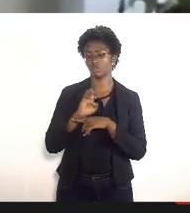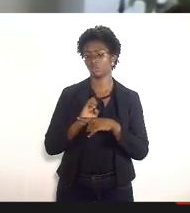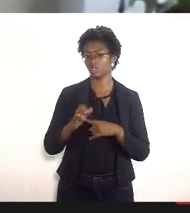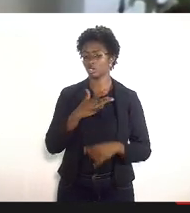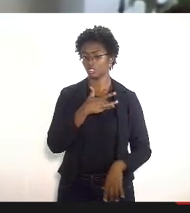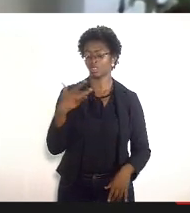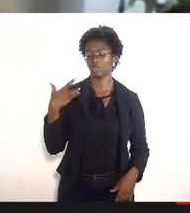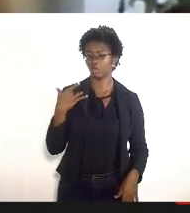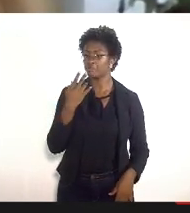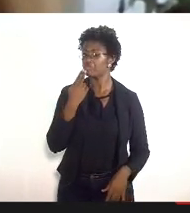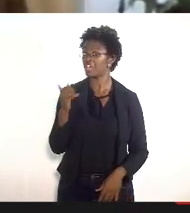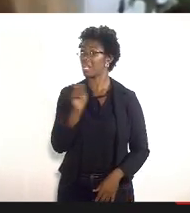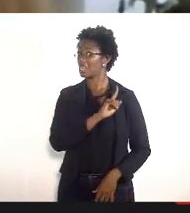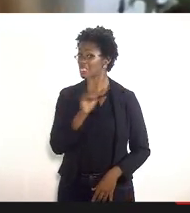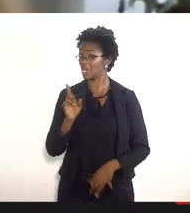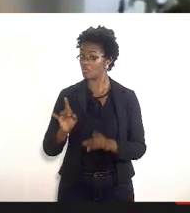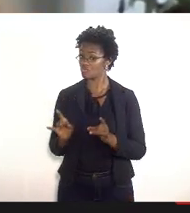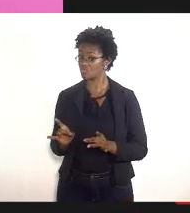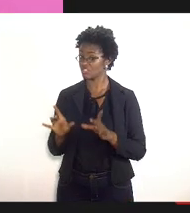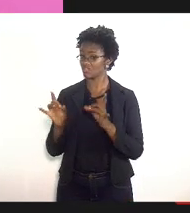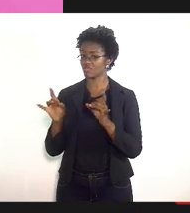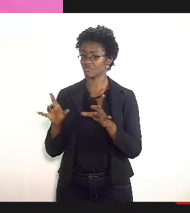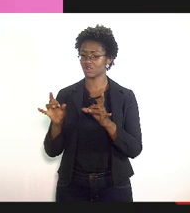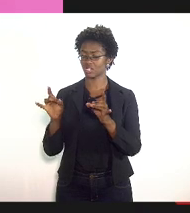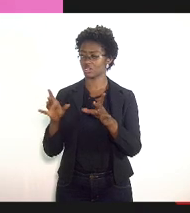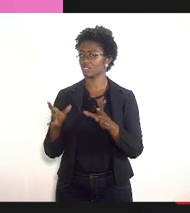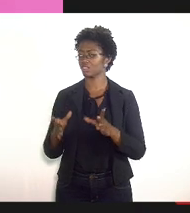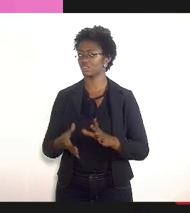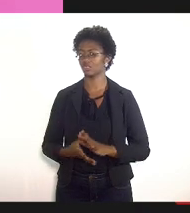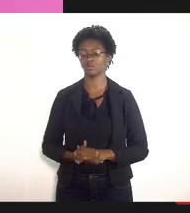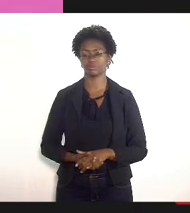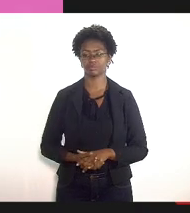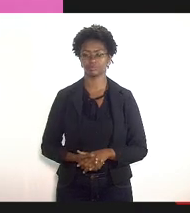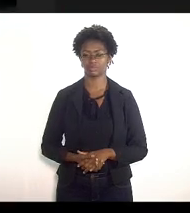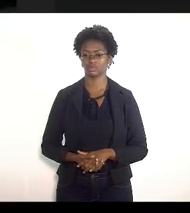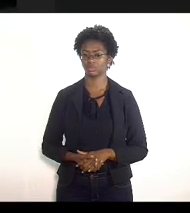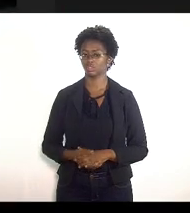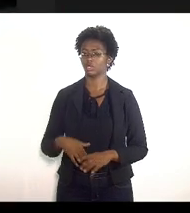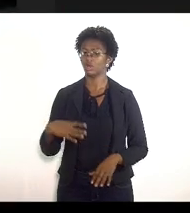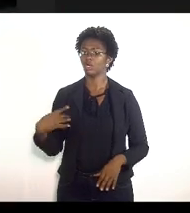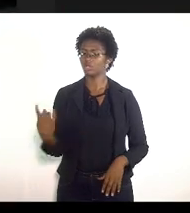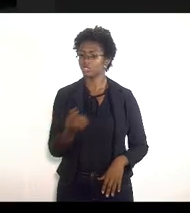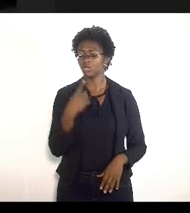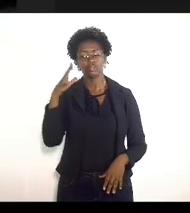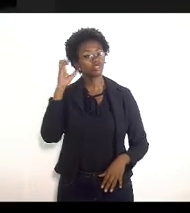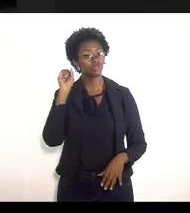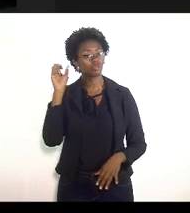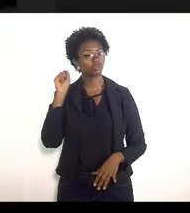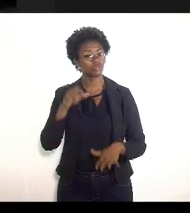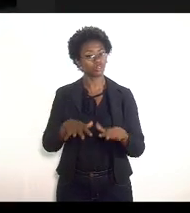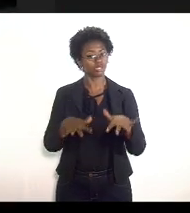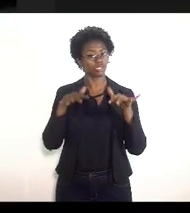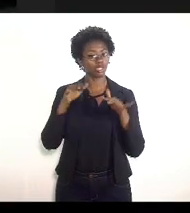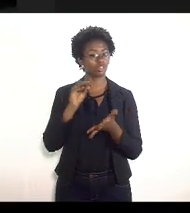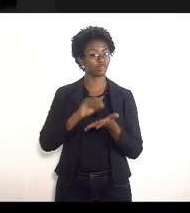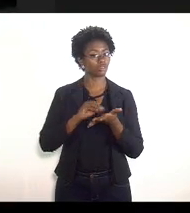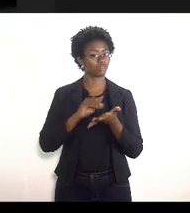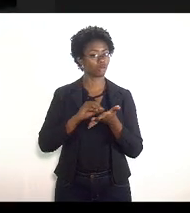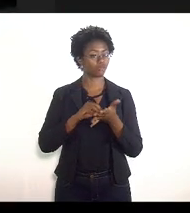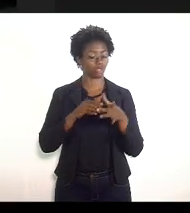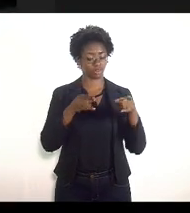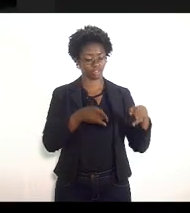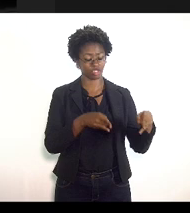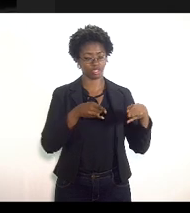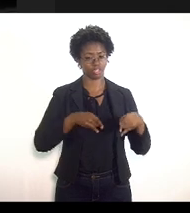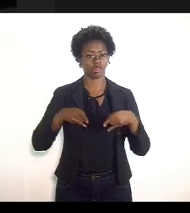à privatização do SUS. Ouvimos na audiência sobre a falta de leito o